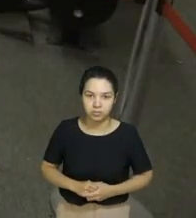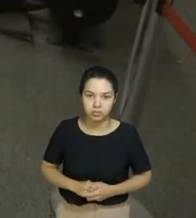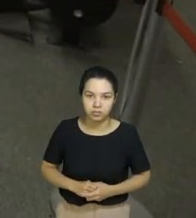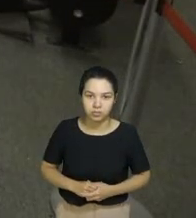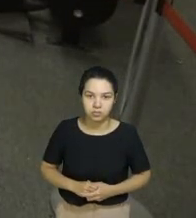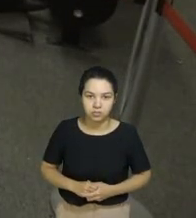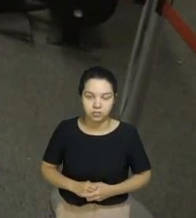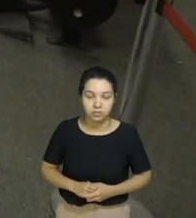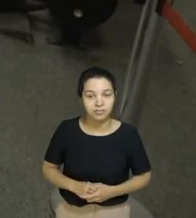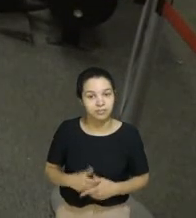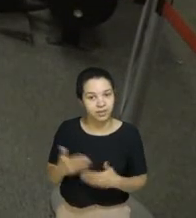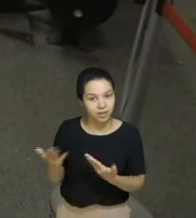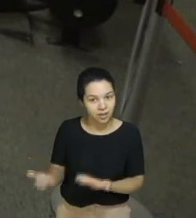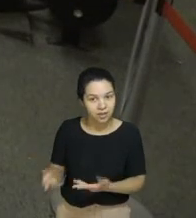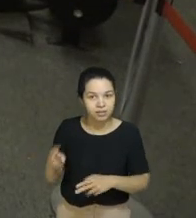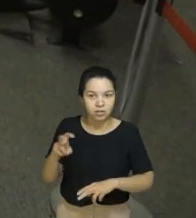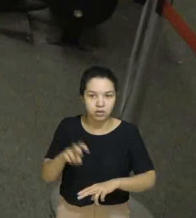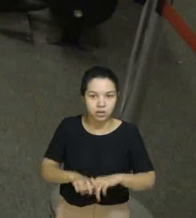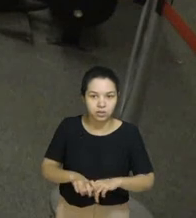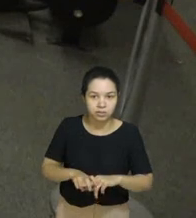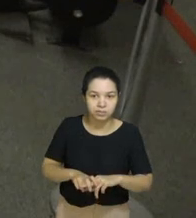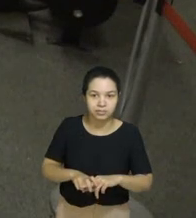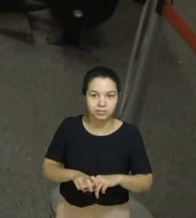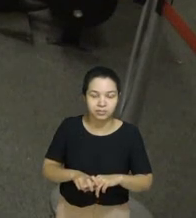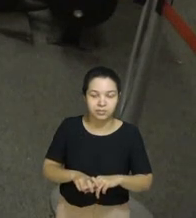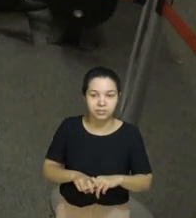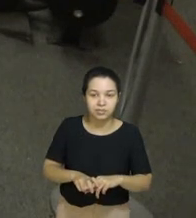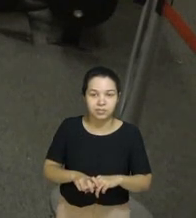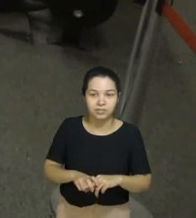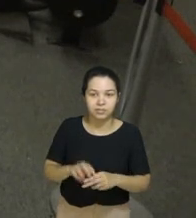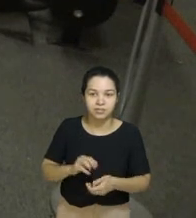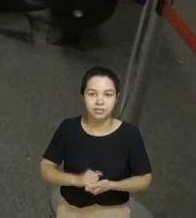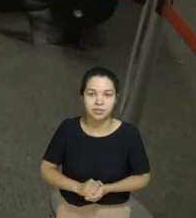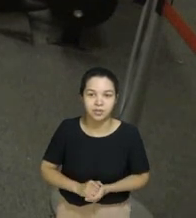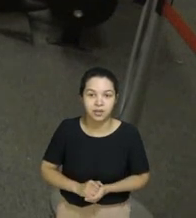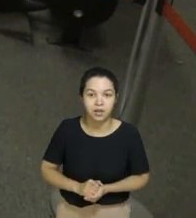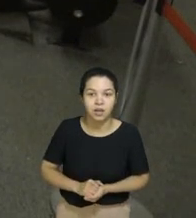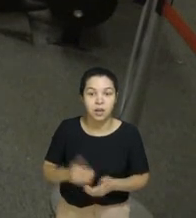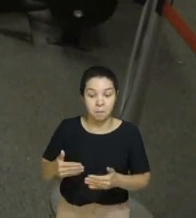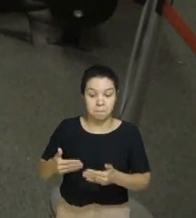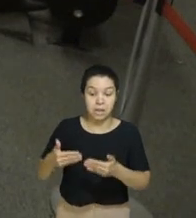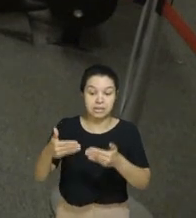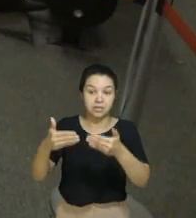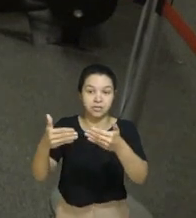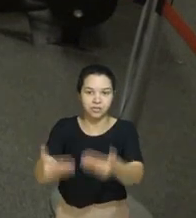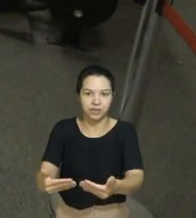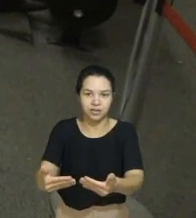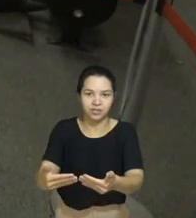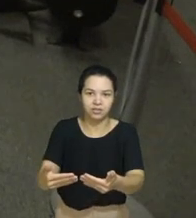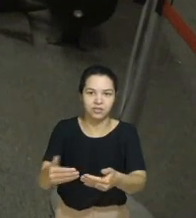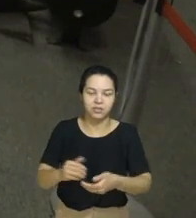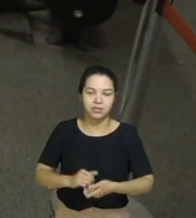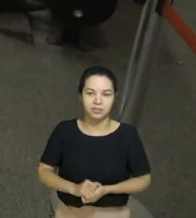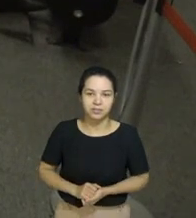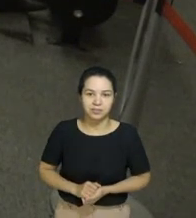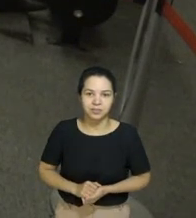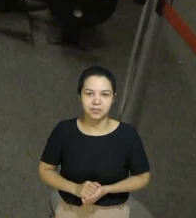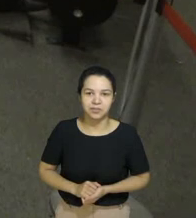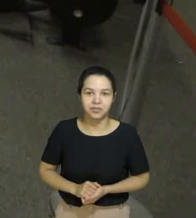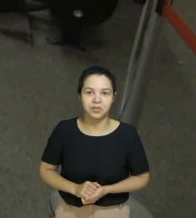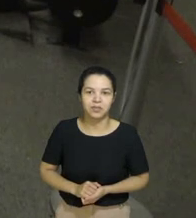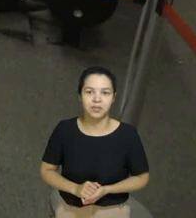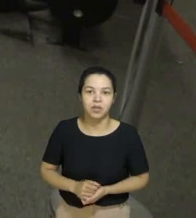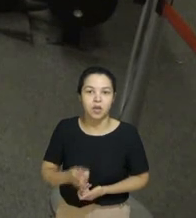Ele tem que sentar, de preferência, mais à frente. A gente coloca, no